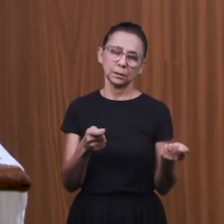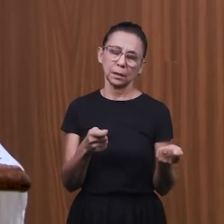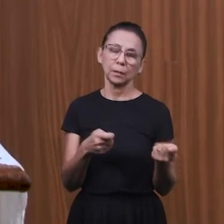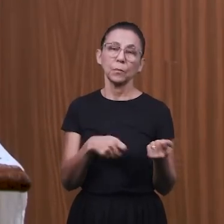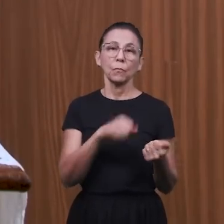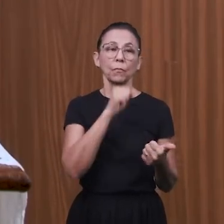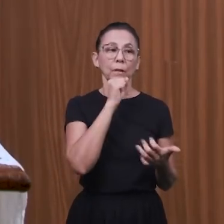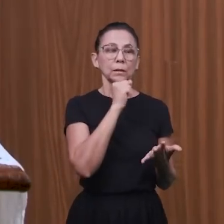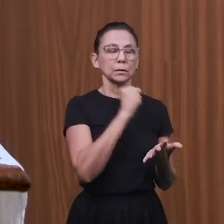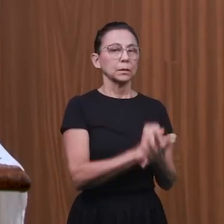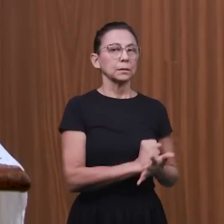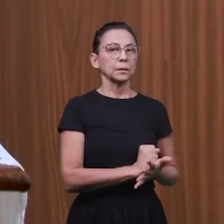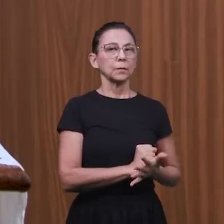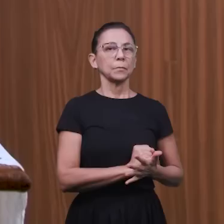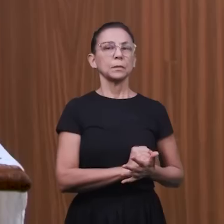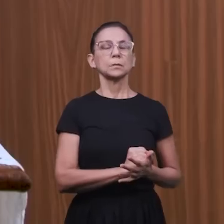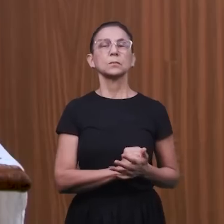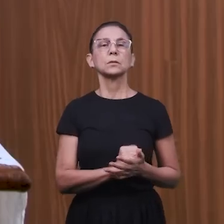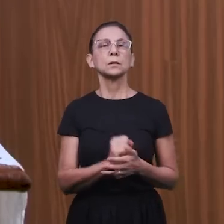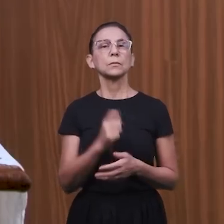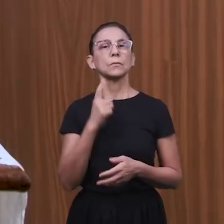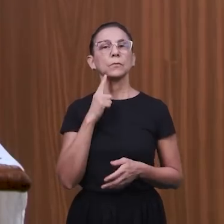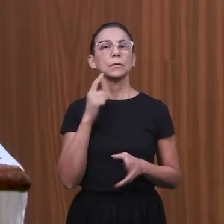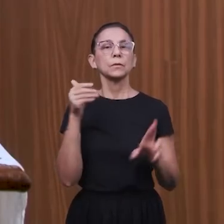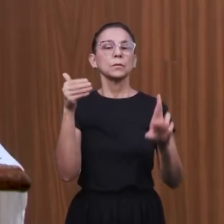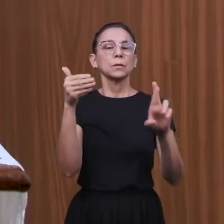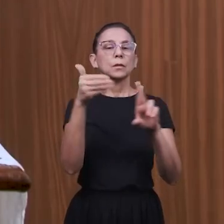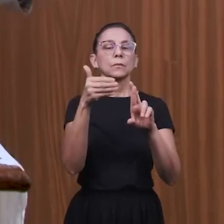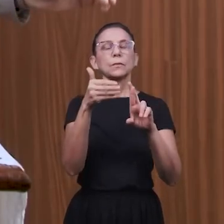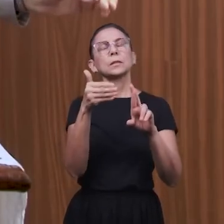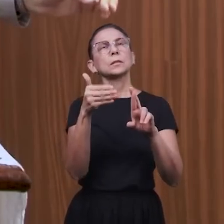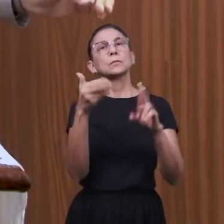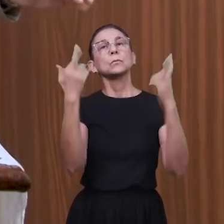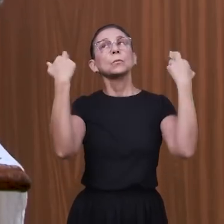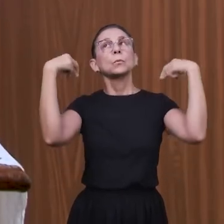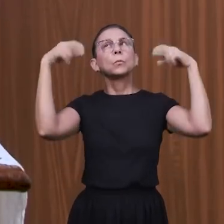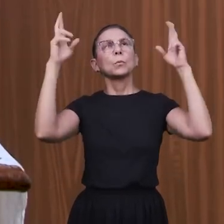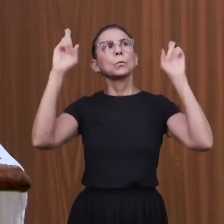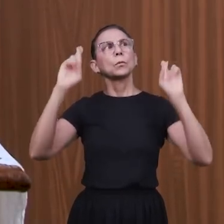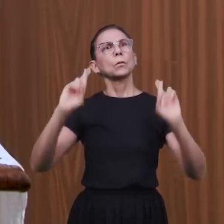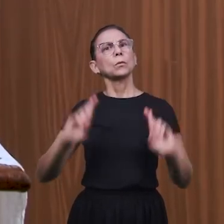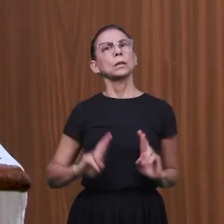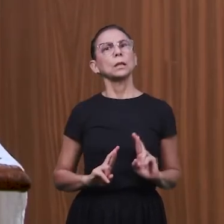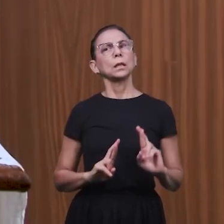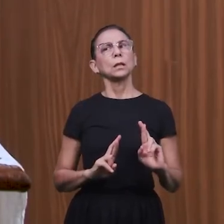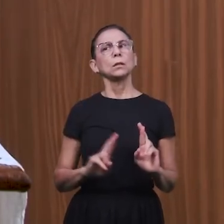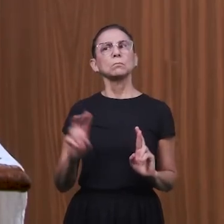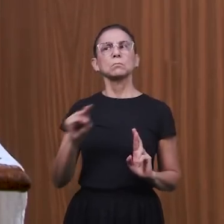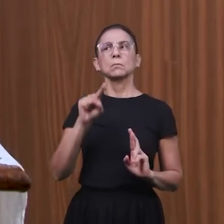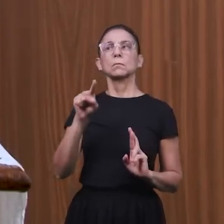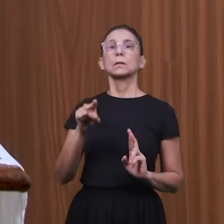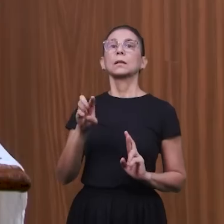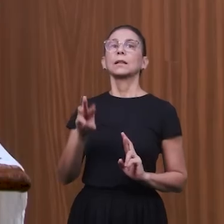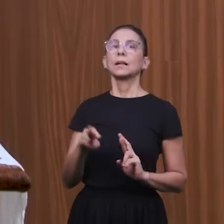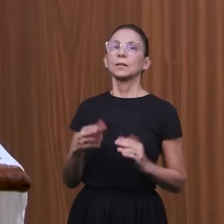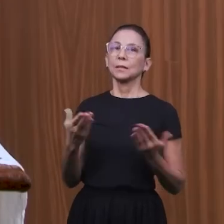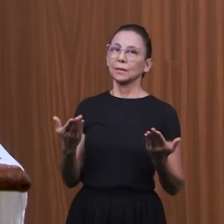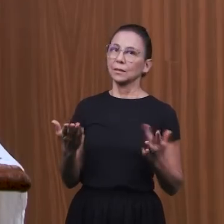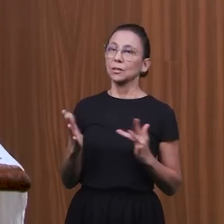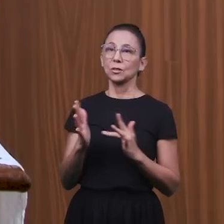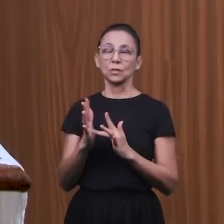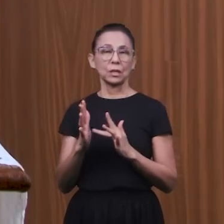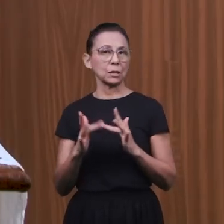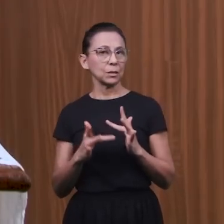vê no Velho Testamento a referência ao Cordeiro. Quem é o Cordeiro? É